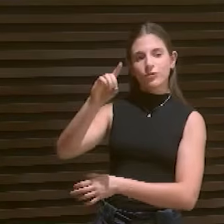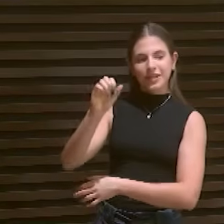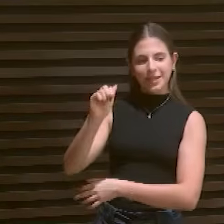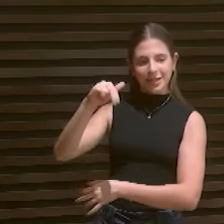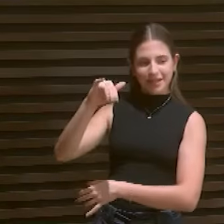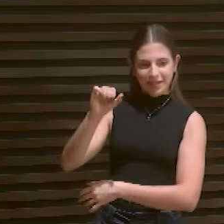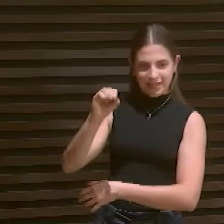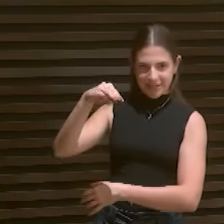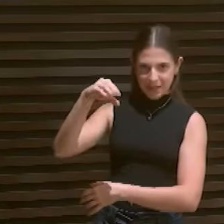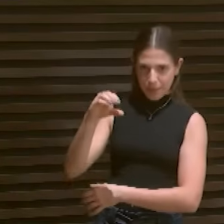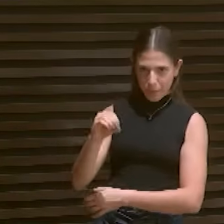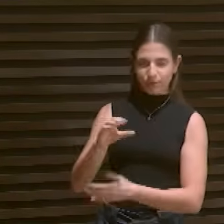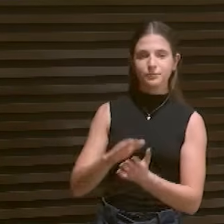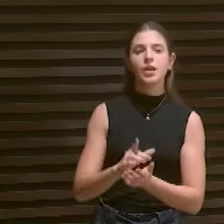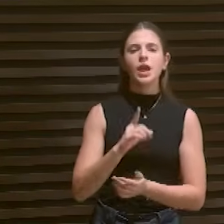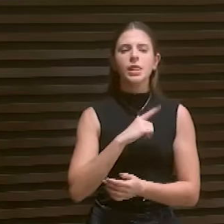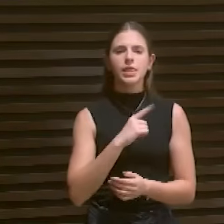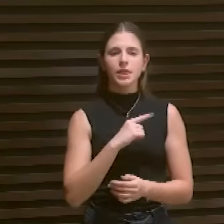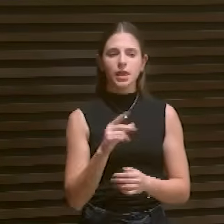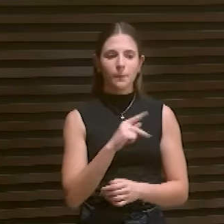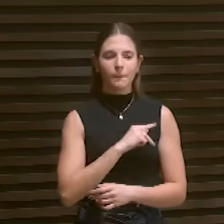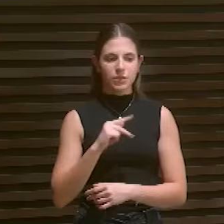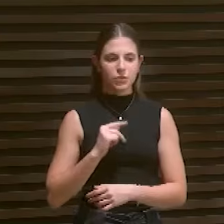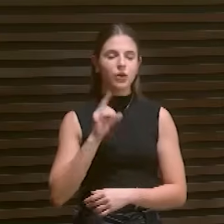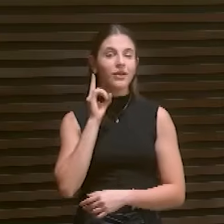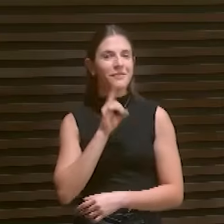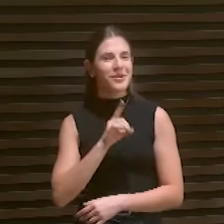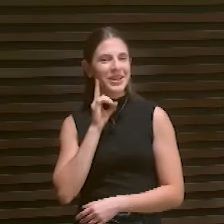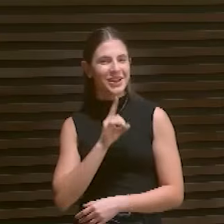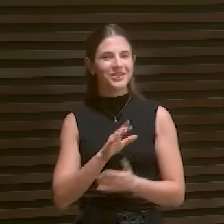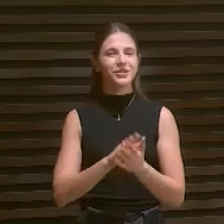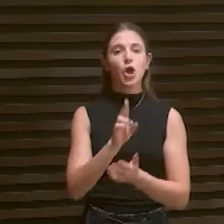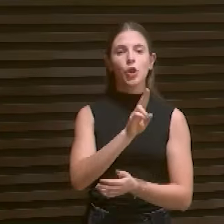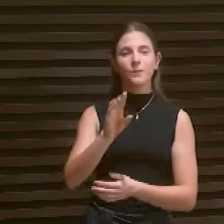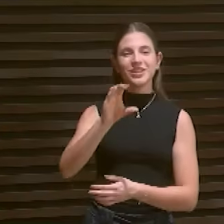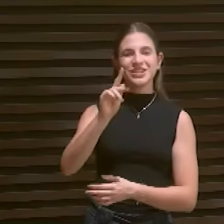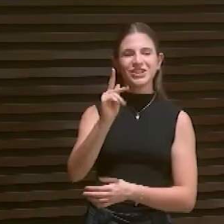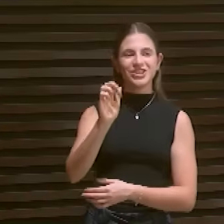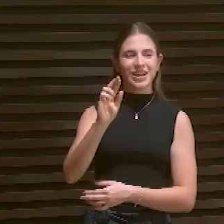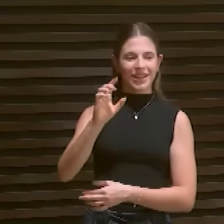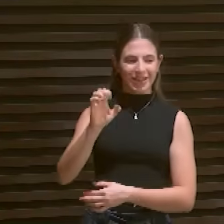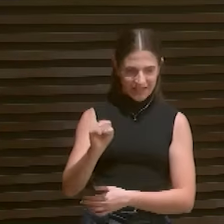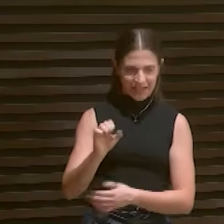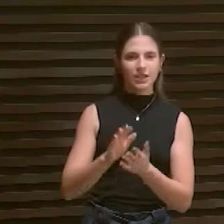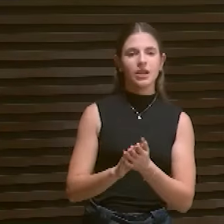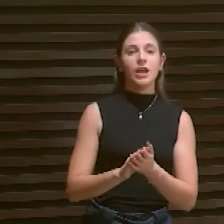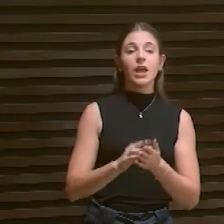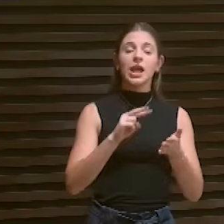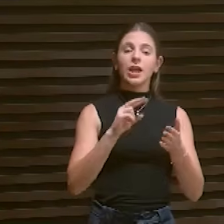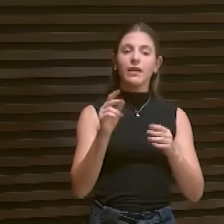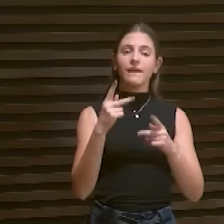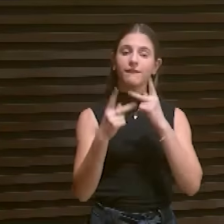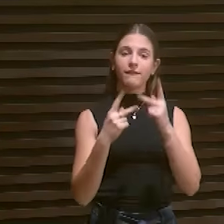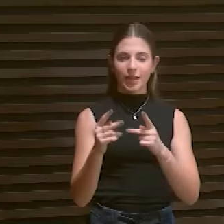outro pastor americano chamado Charles Mahaney, que ele definiu o termo mundanismo como um